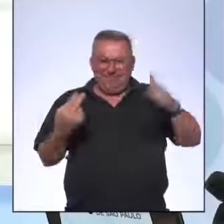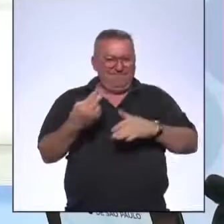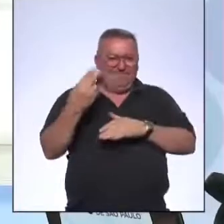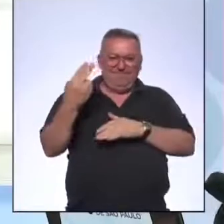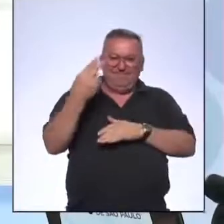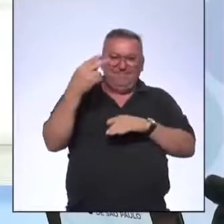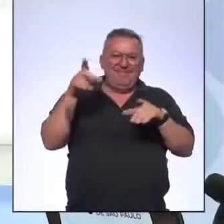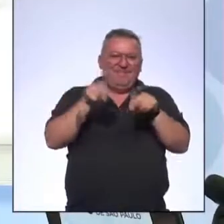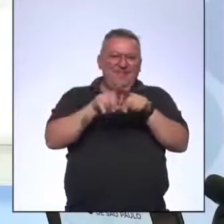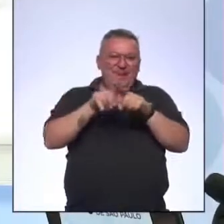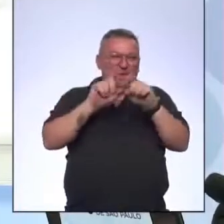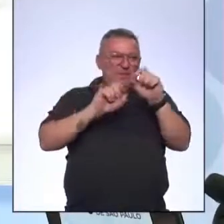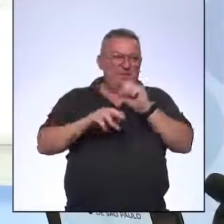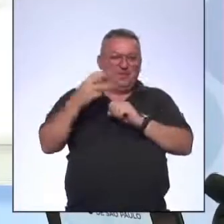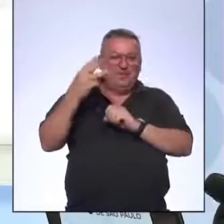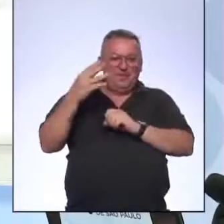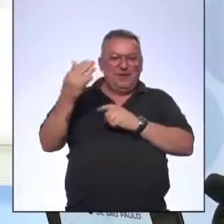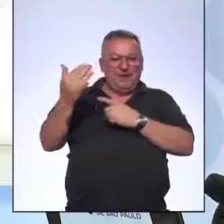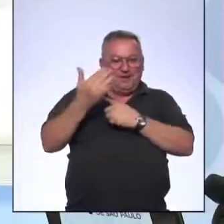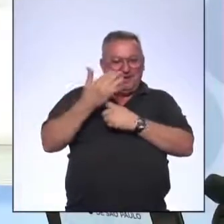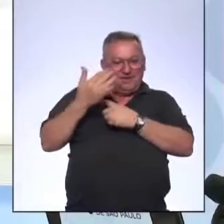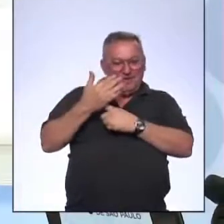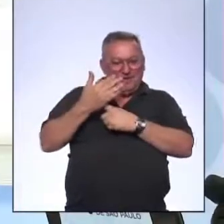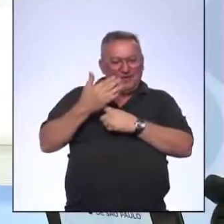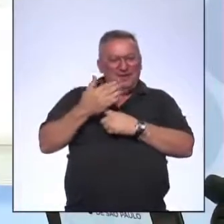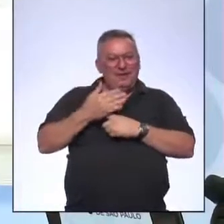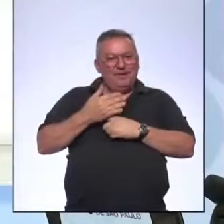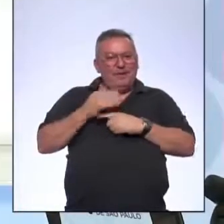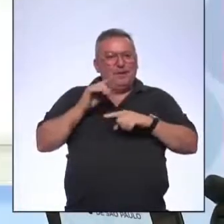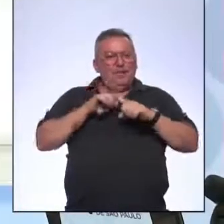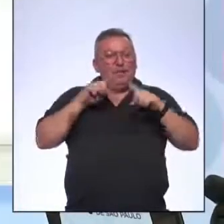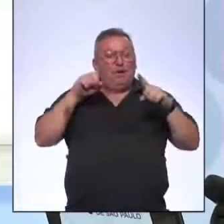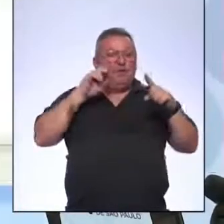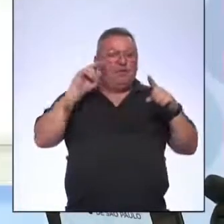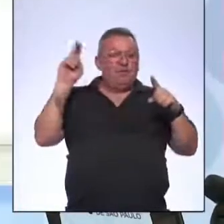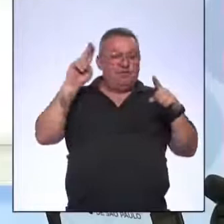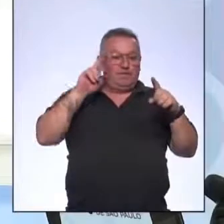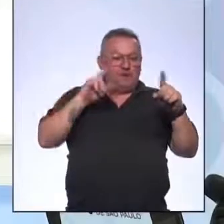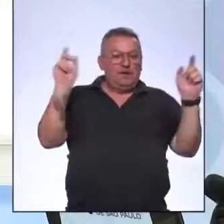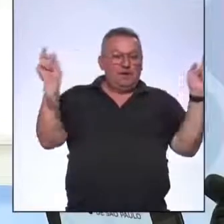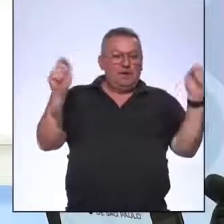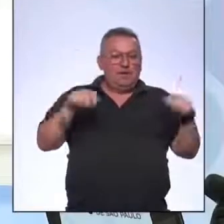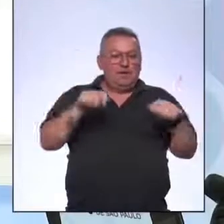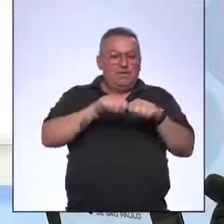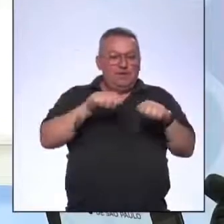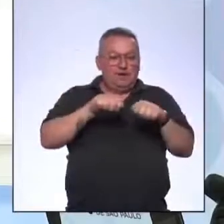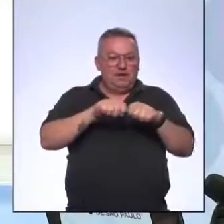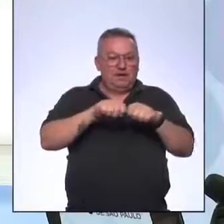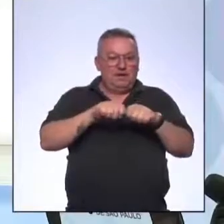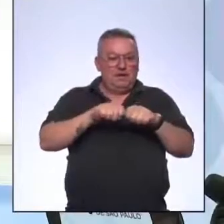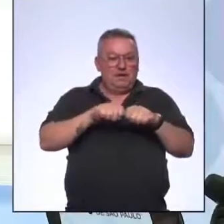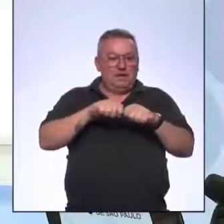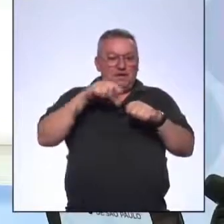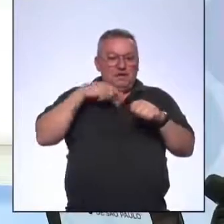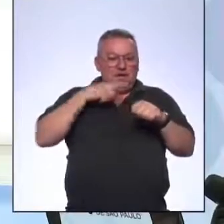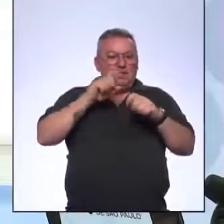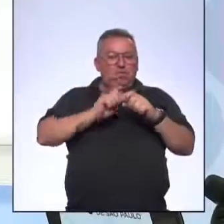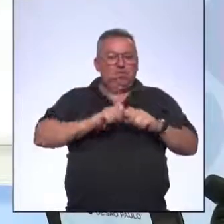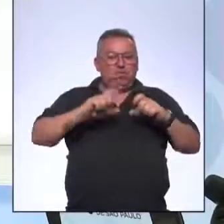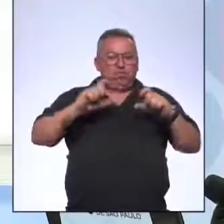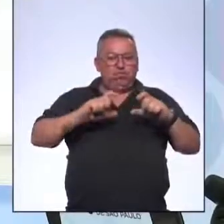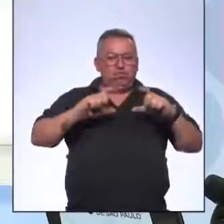até nisso os três pontos ajudam né mas vocês verão que é possível sim eu ir